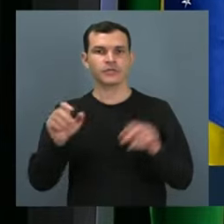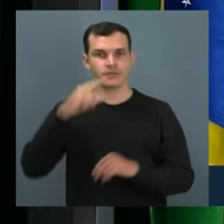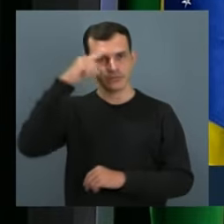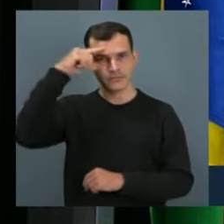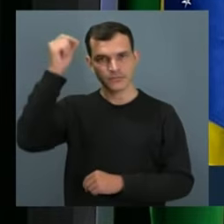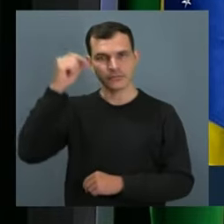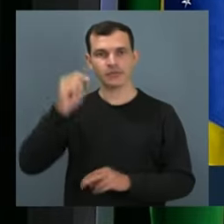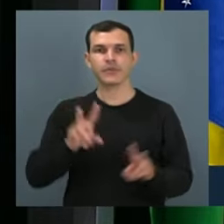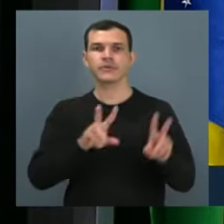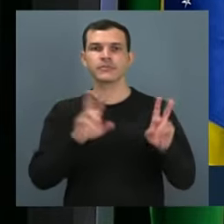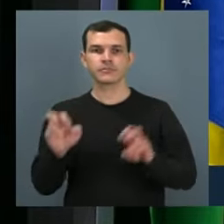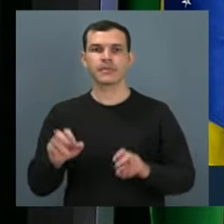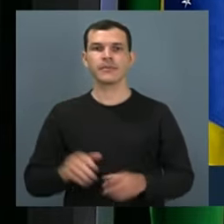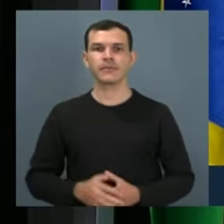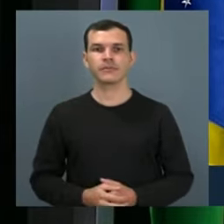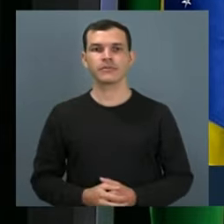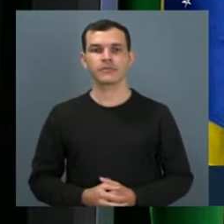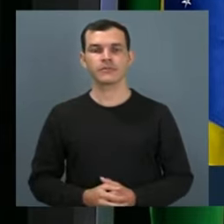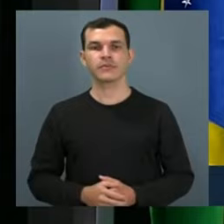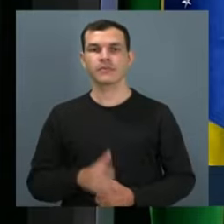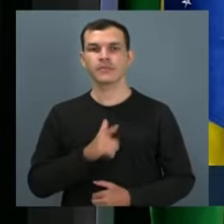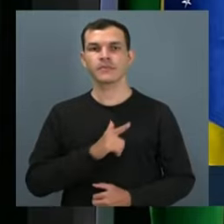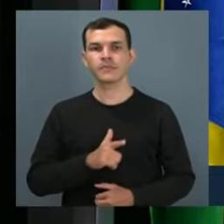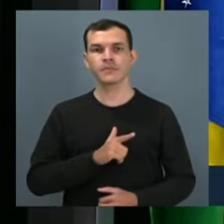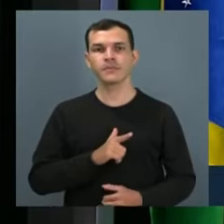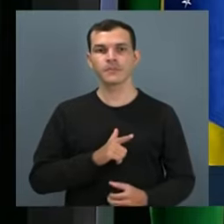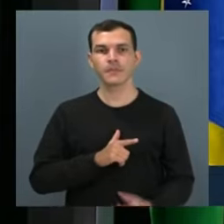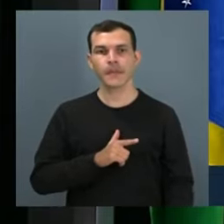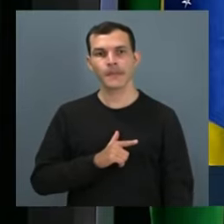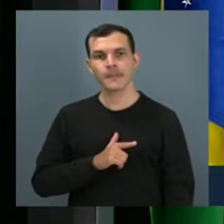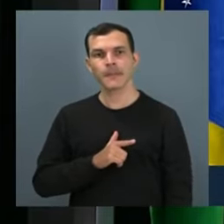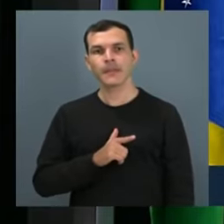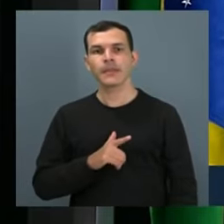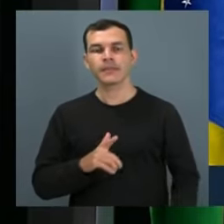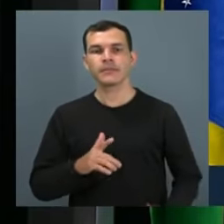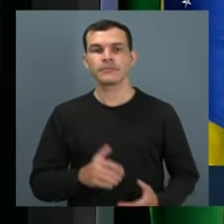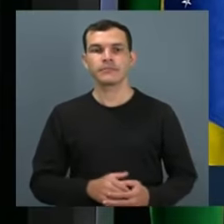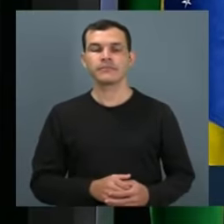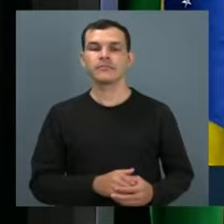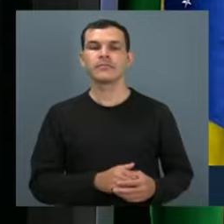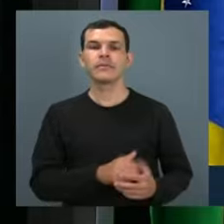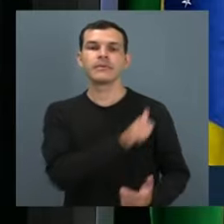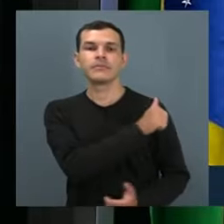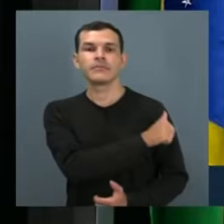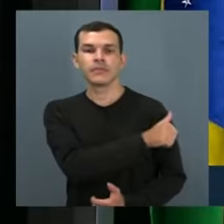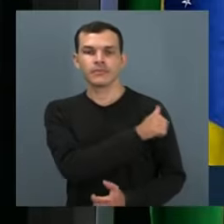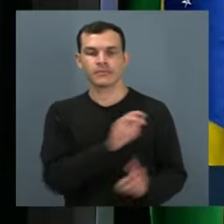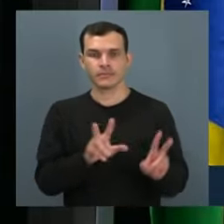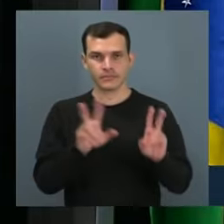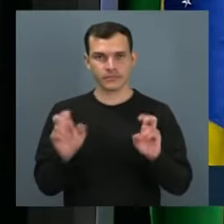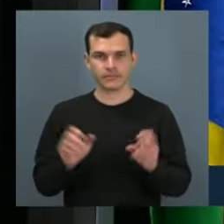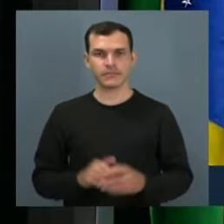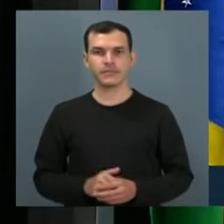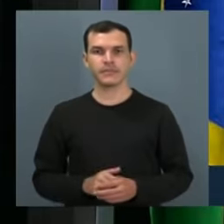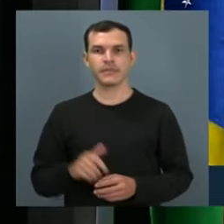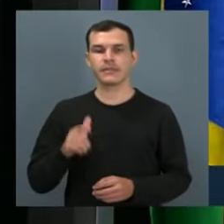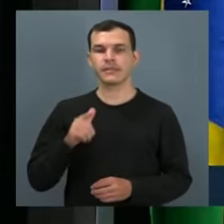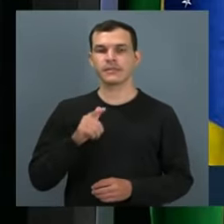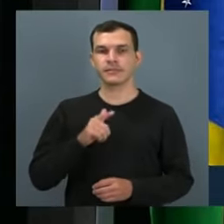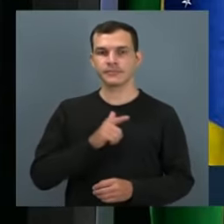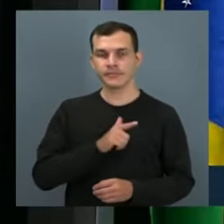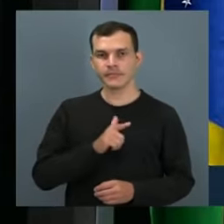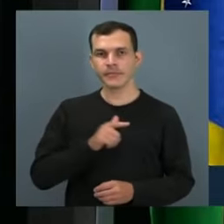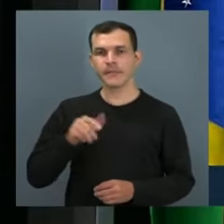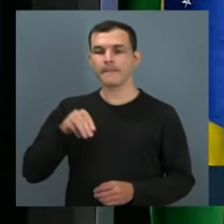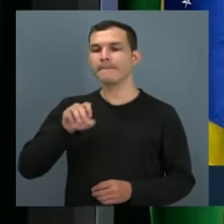dos enfermeiros, derrubando a medida cautelar por entender certamente que, nesse caso, não existem requisitos que